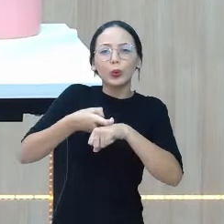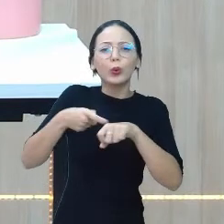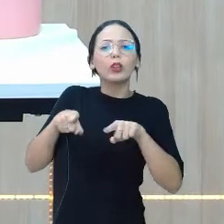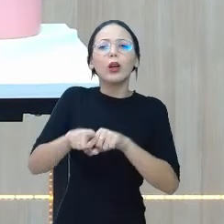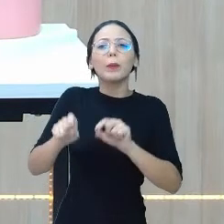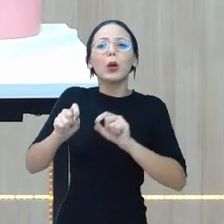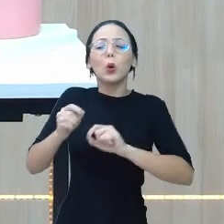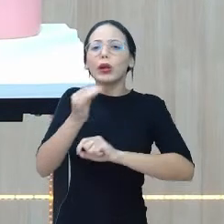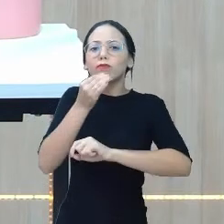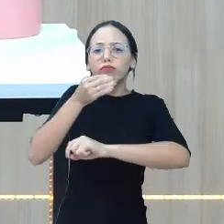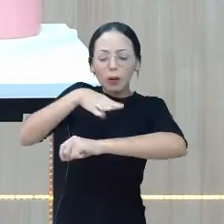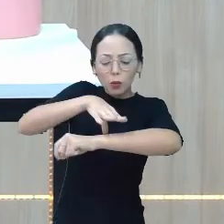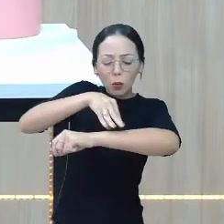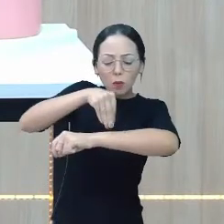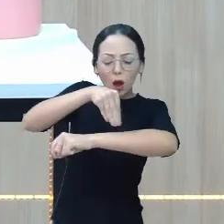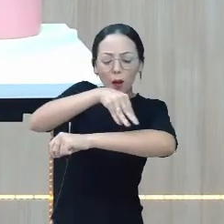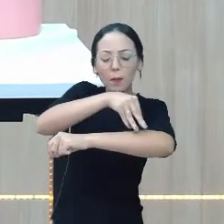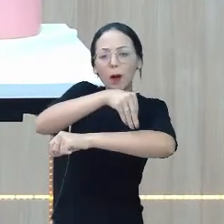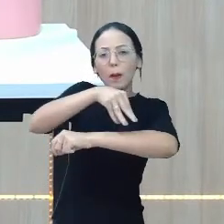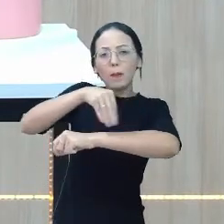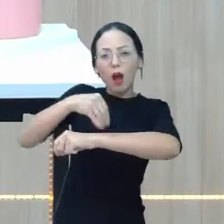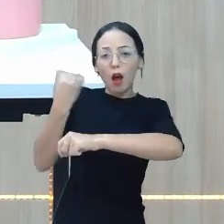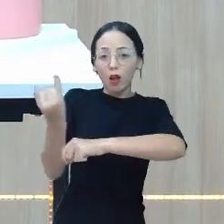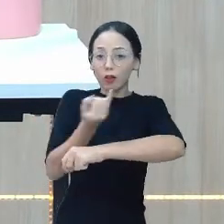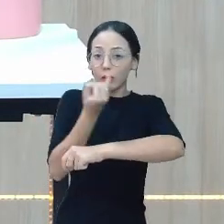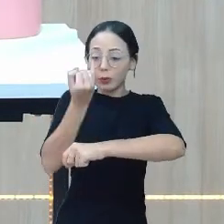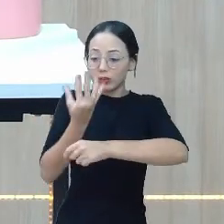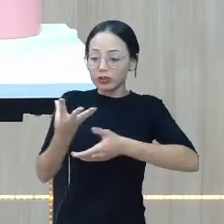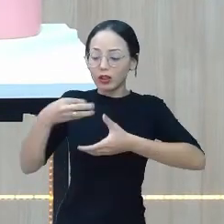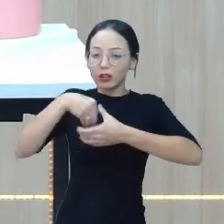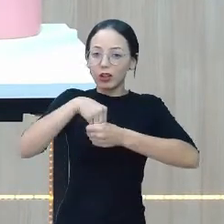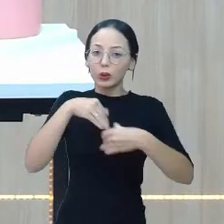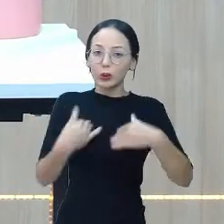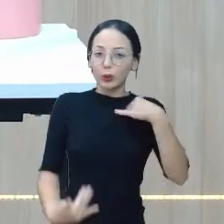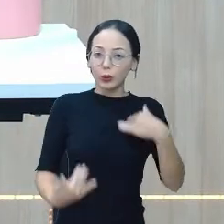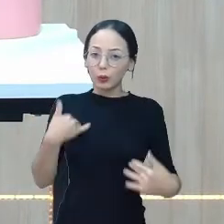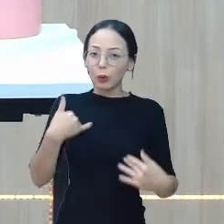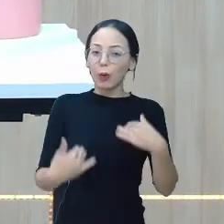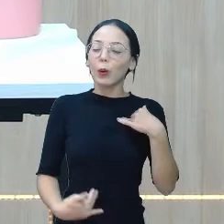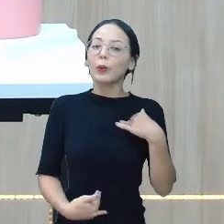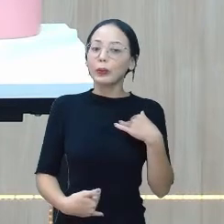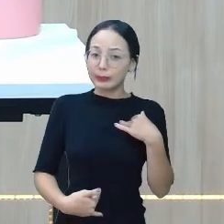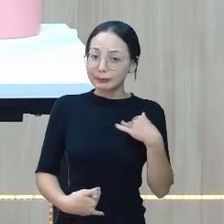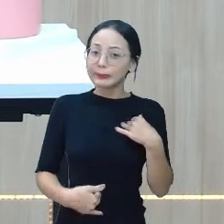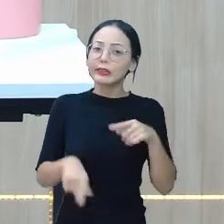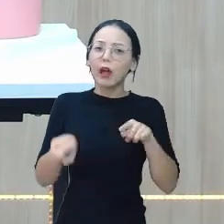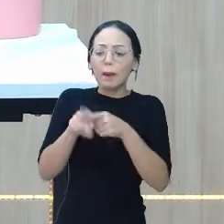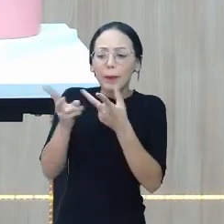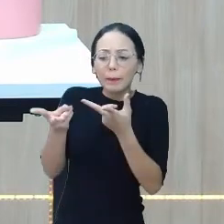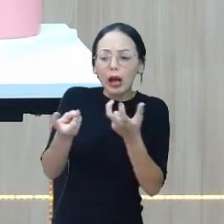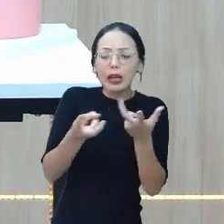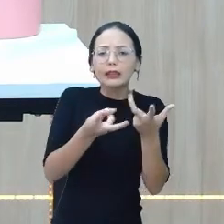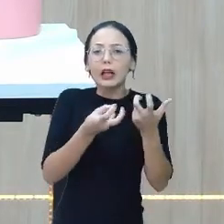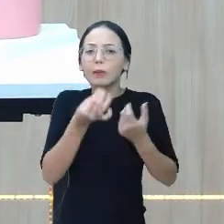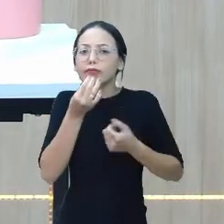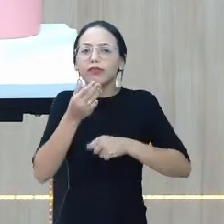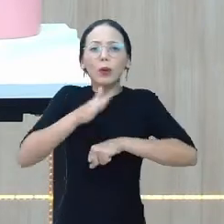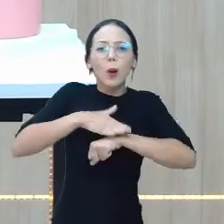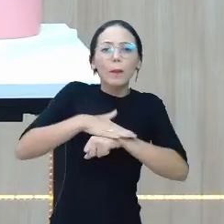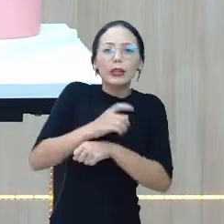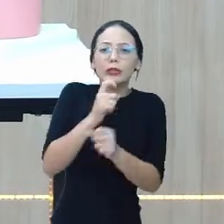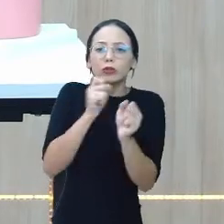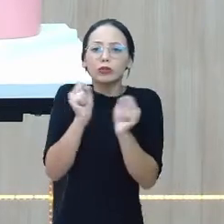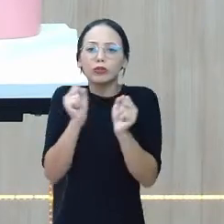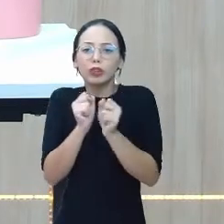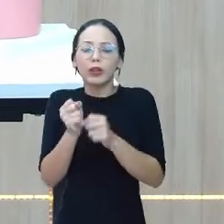pelos, que os pelos têm grande importância no nosso corpo. Até mesmo ele identifica o momento de frio, o